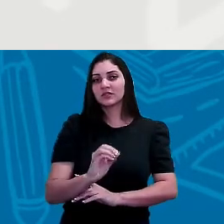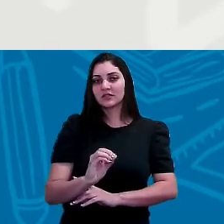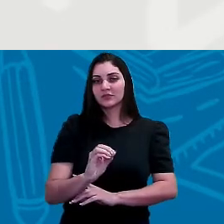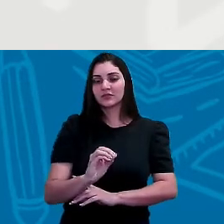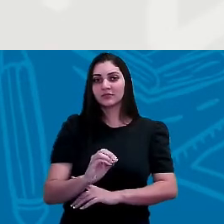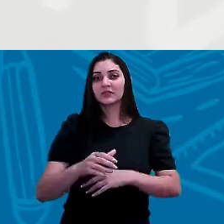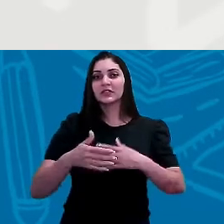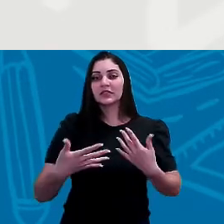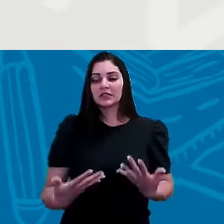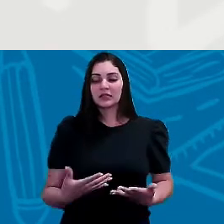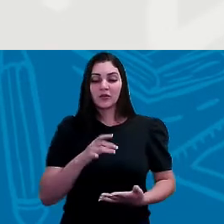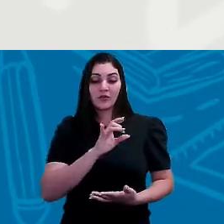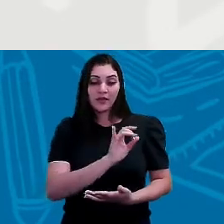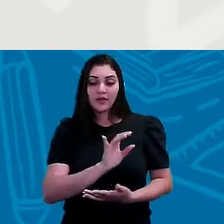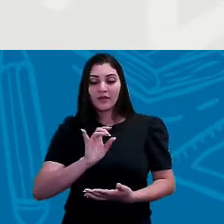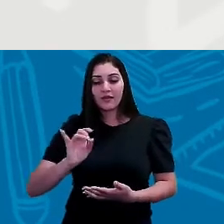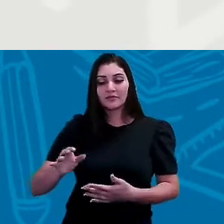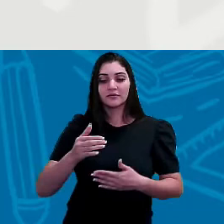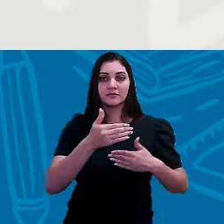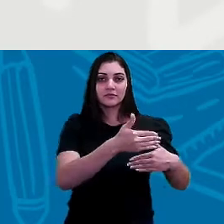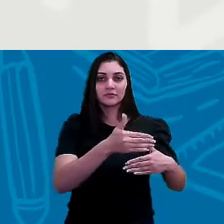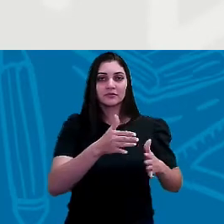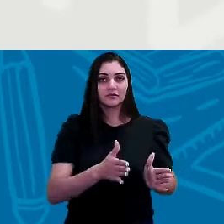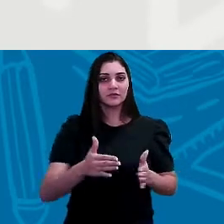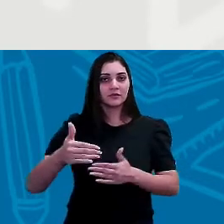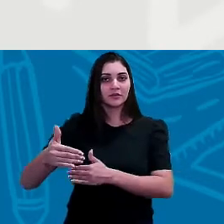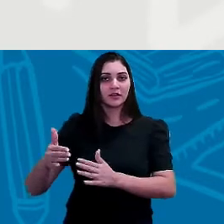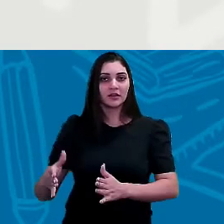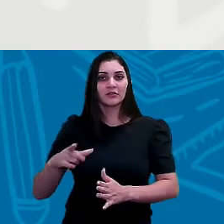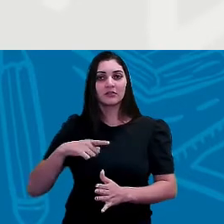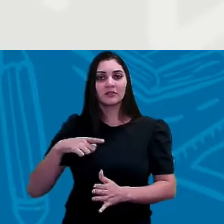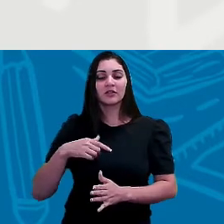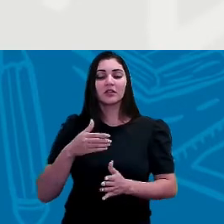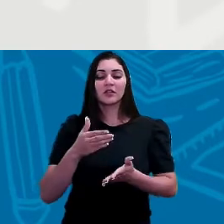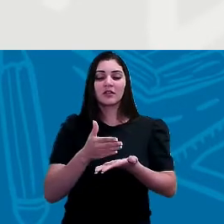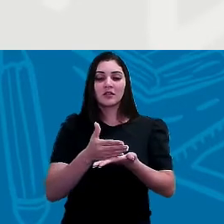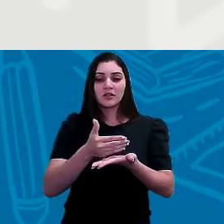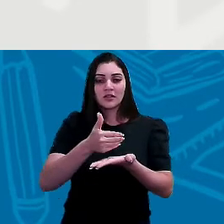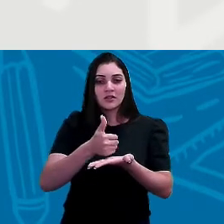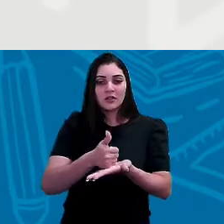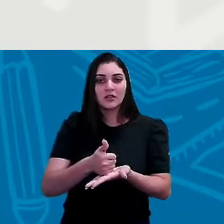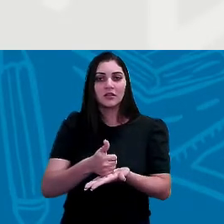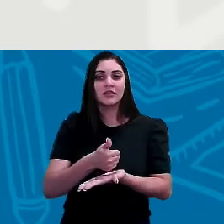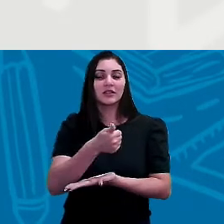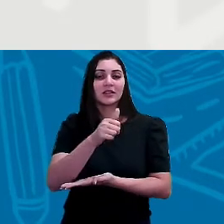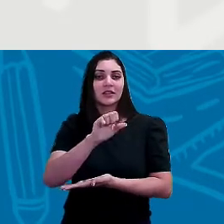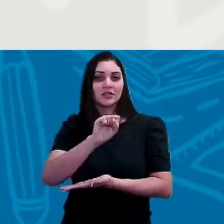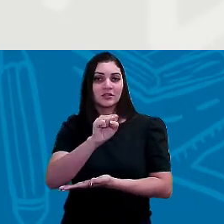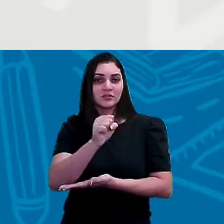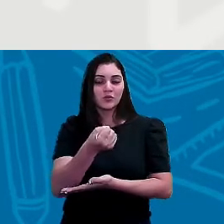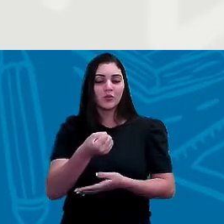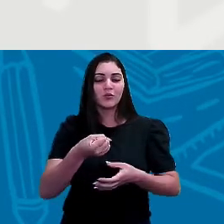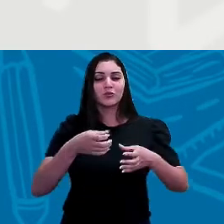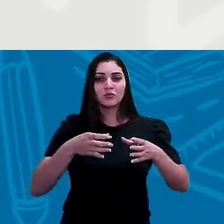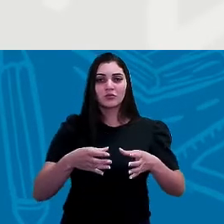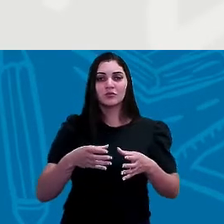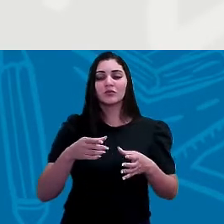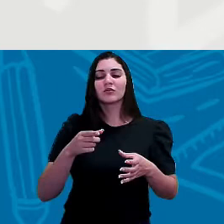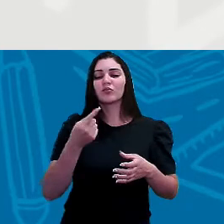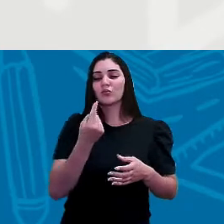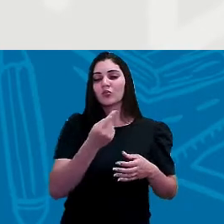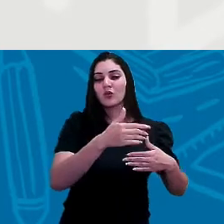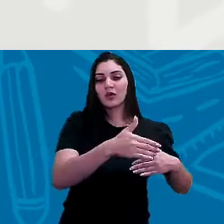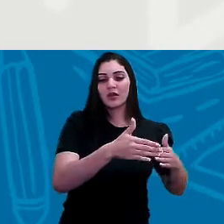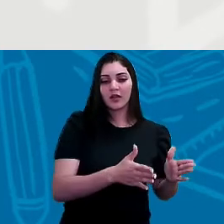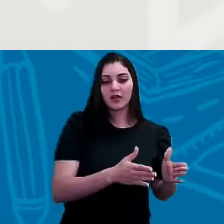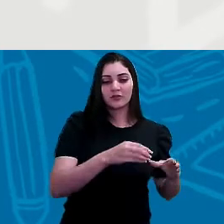Então, em cada caixa tem que ter 18 bolinhos, tá certo? Pego uma caixa, boto 18,